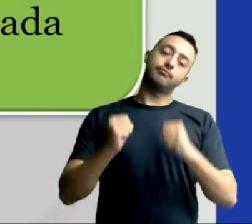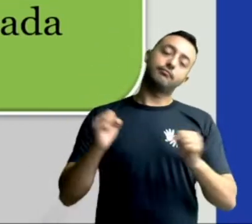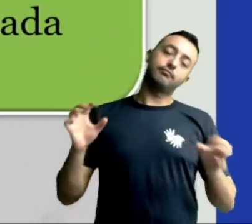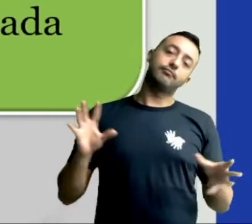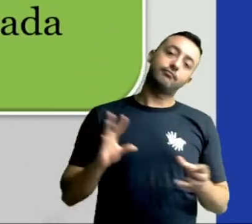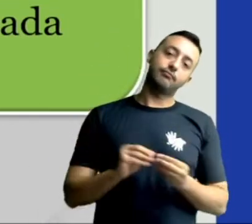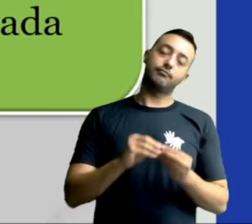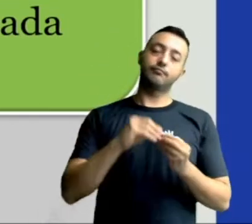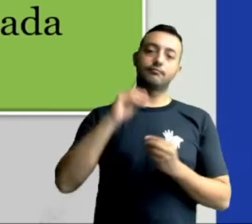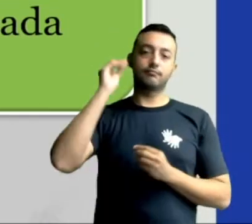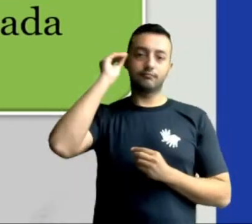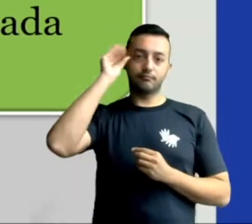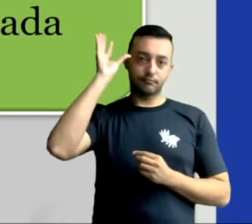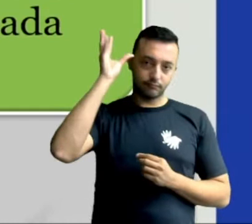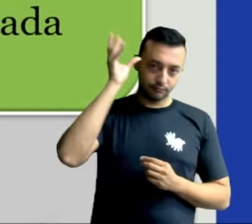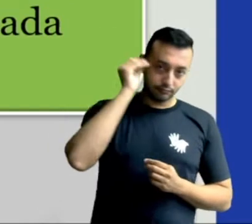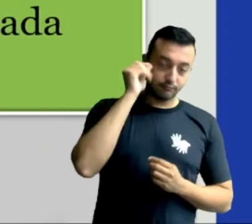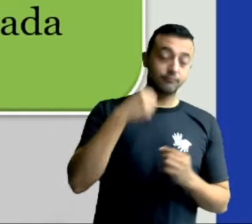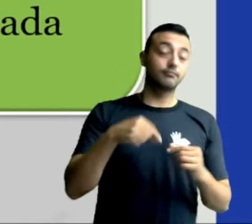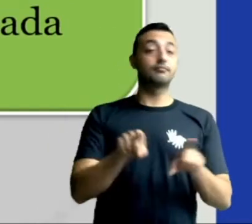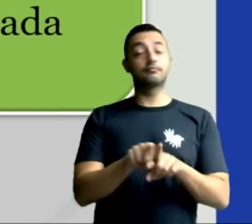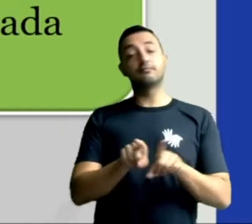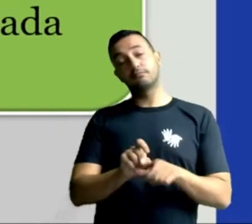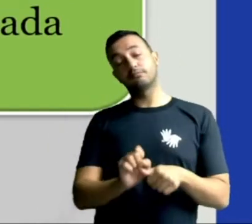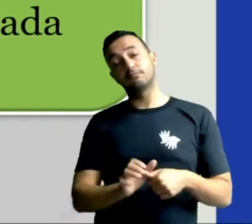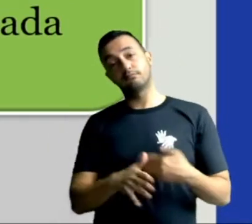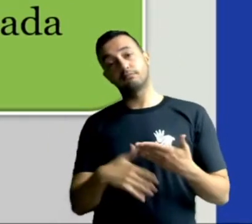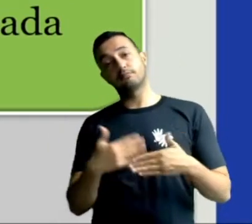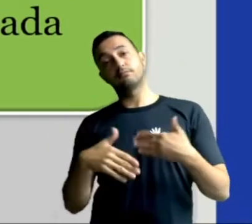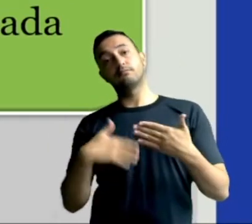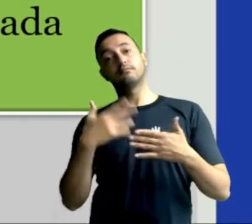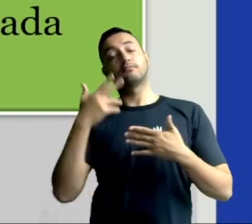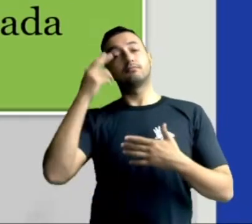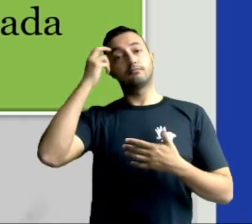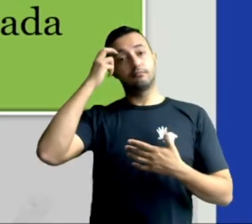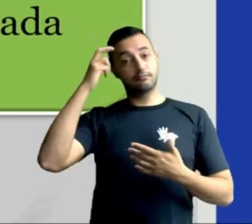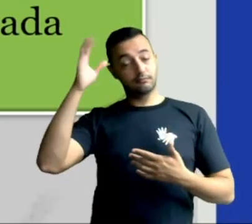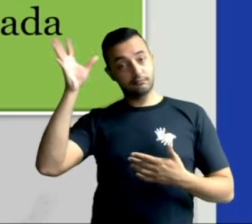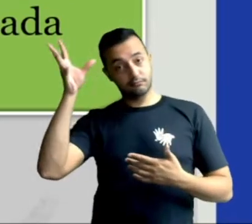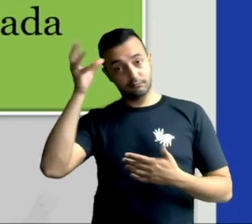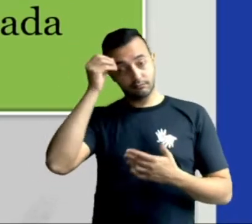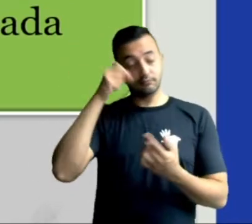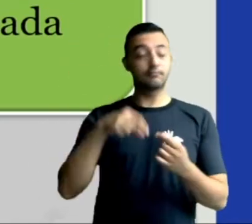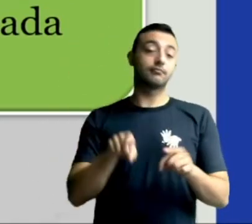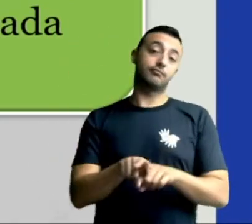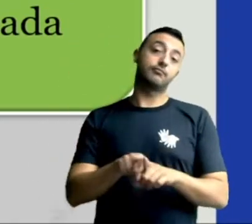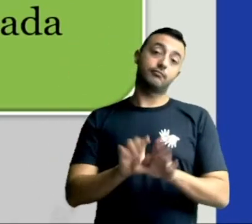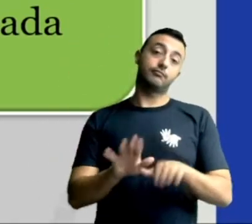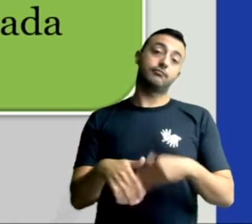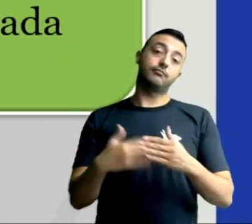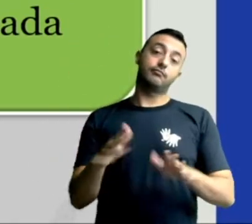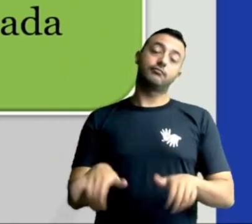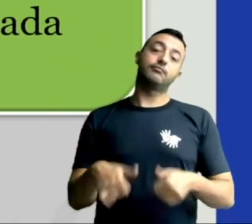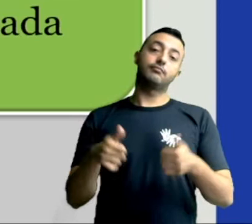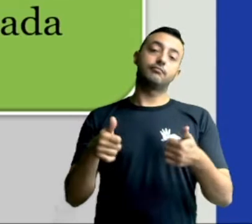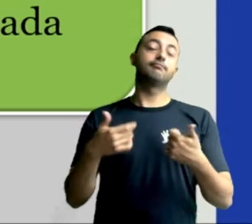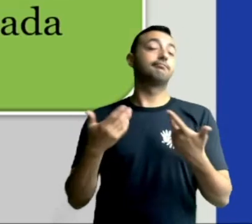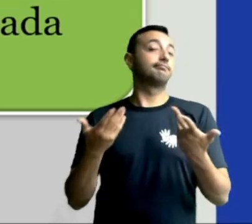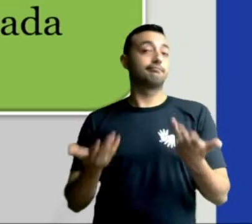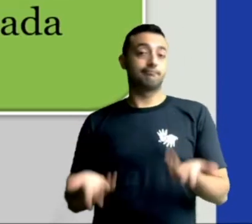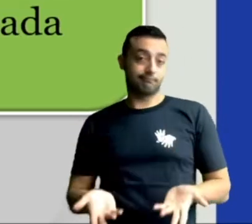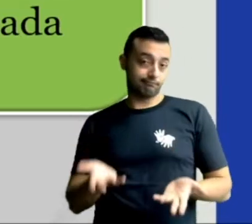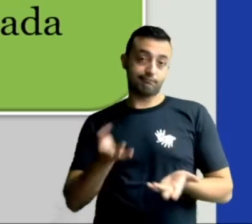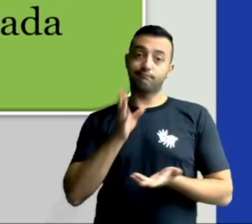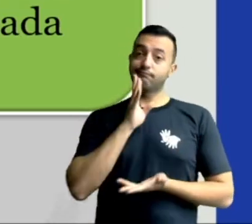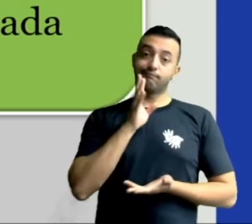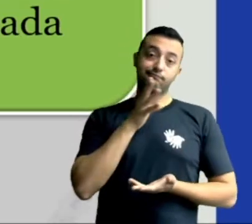o conhecimento, também desenvolvimento intelectual é também aprimorado. Enfim, o